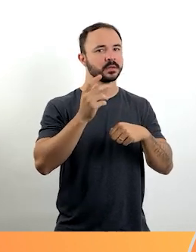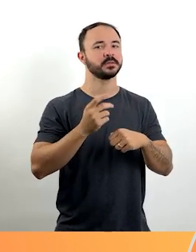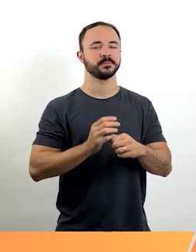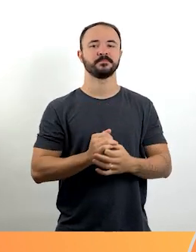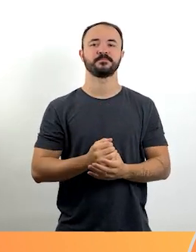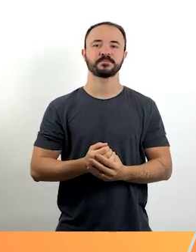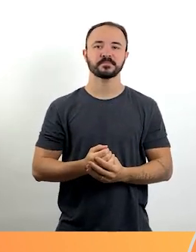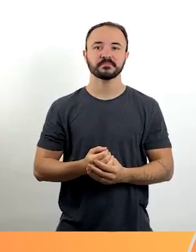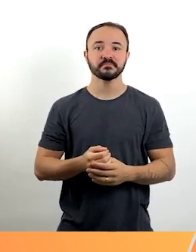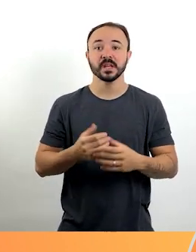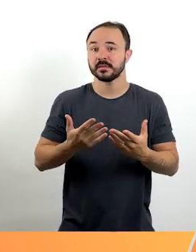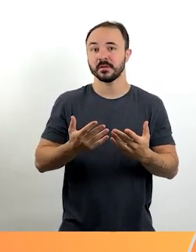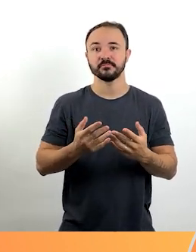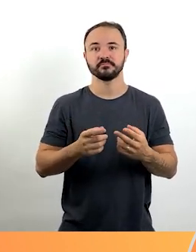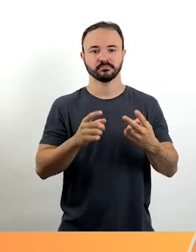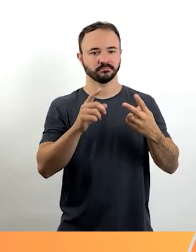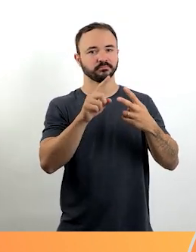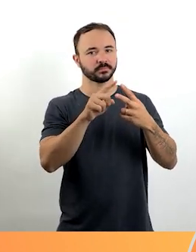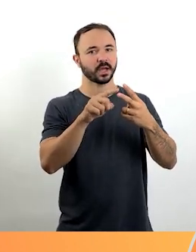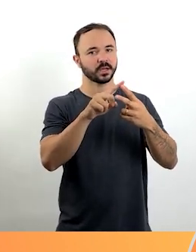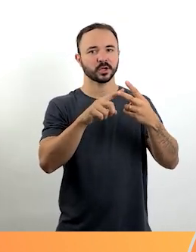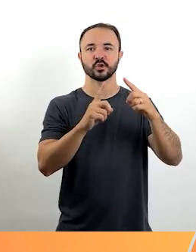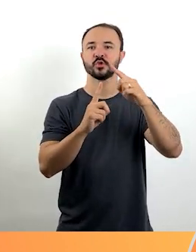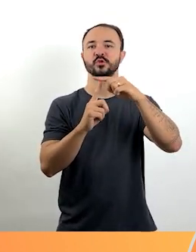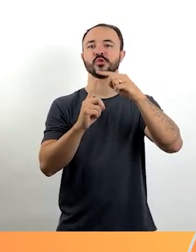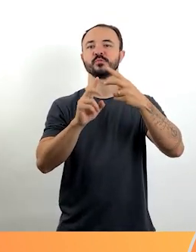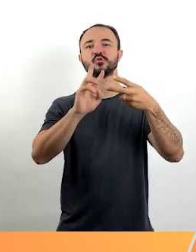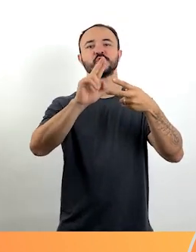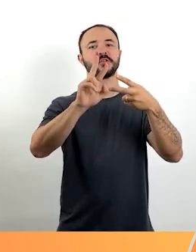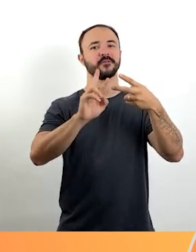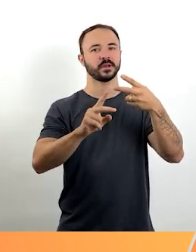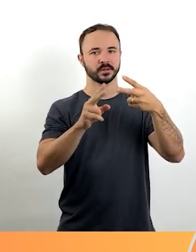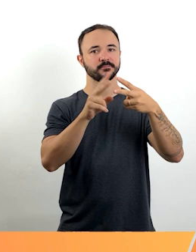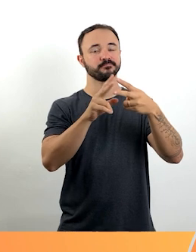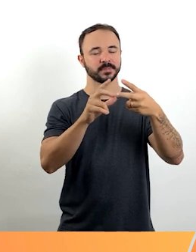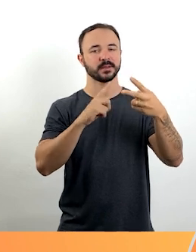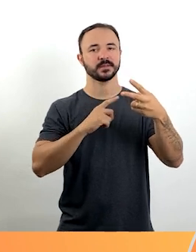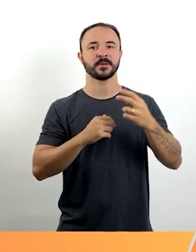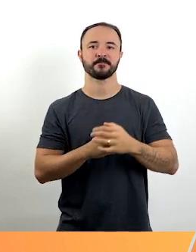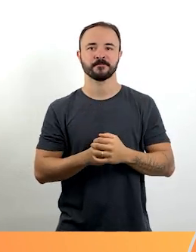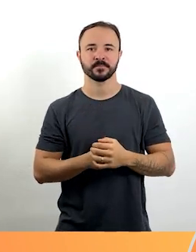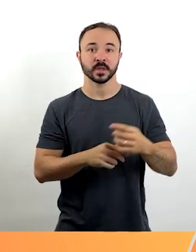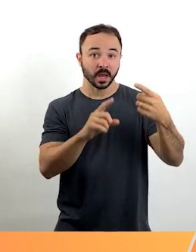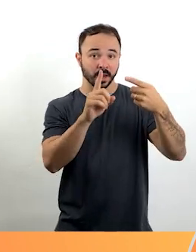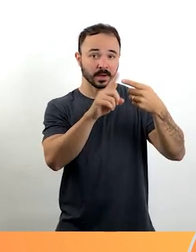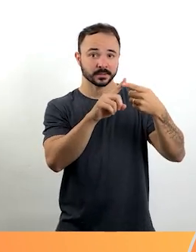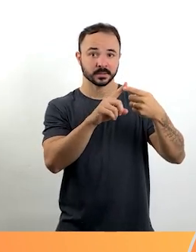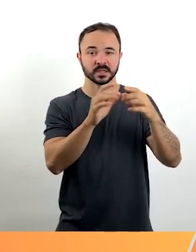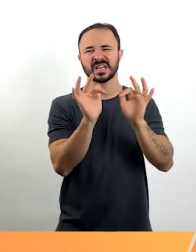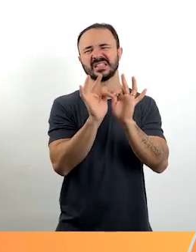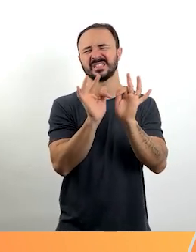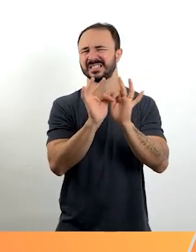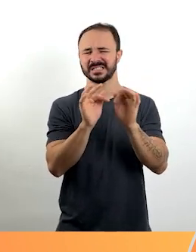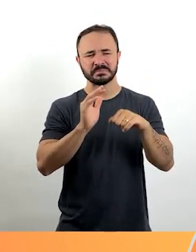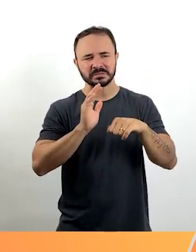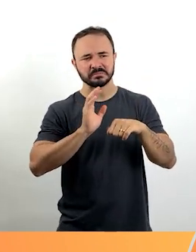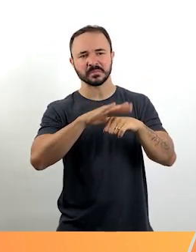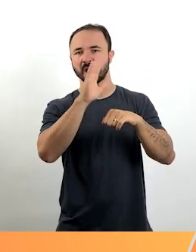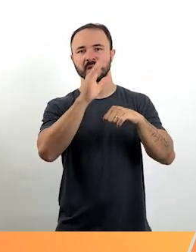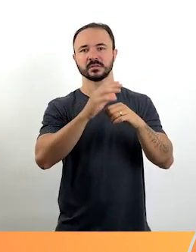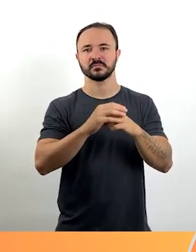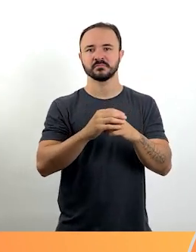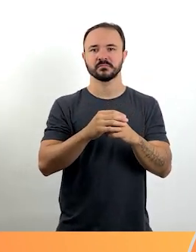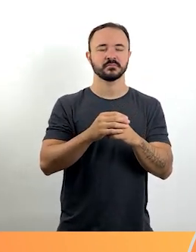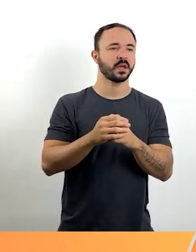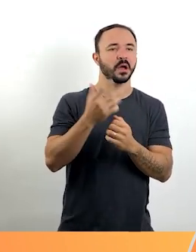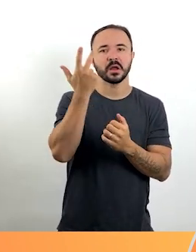no desenvolvimento da prática do badminton. Nós temos as petecas de nalho, mas em grande abundância ela